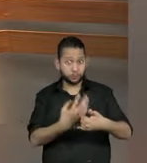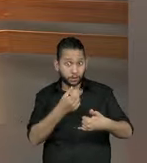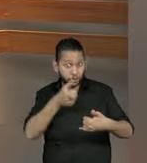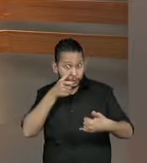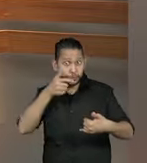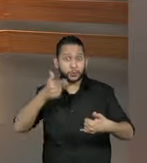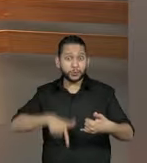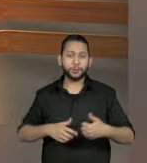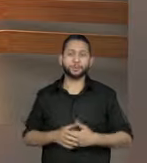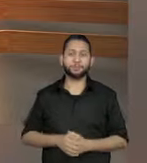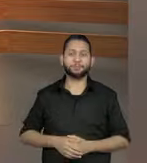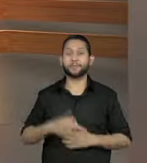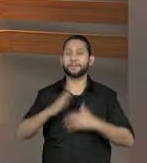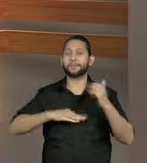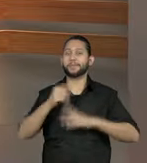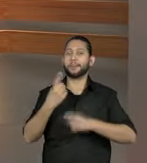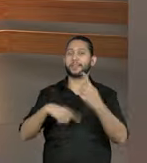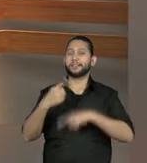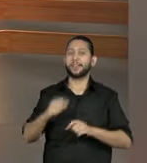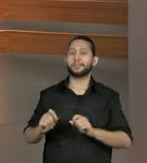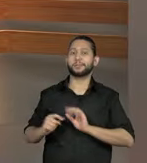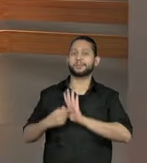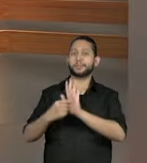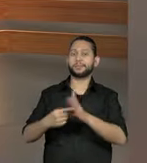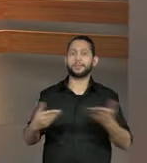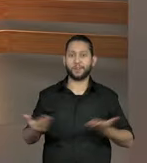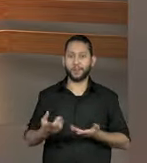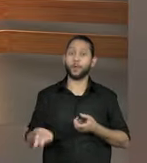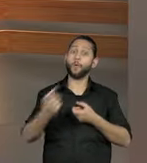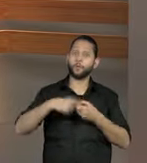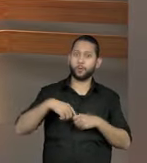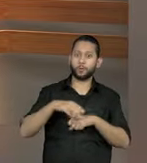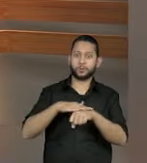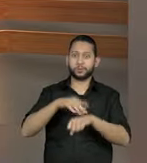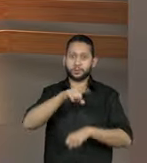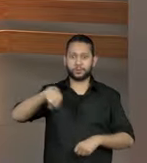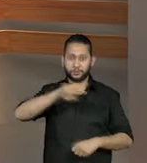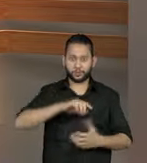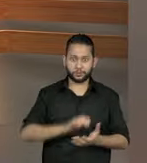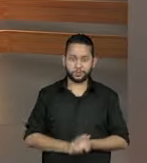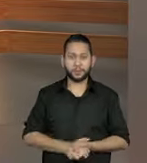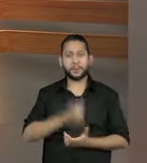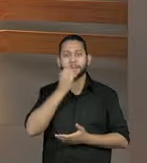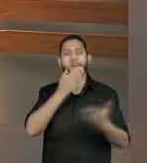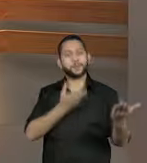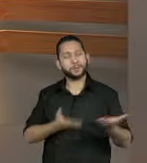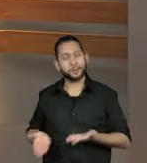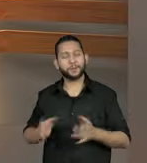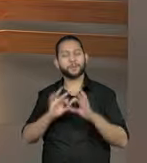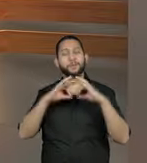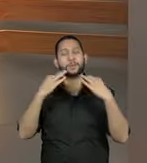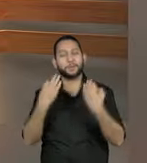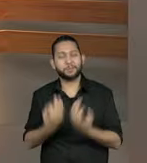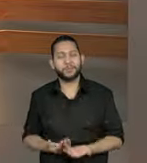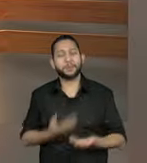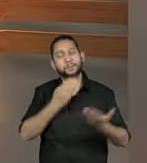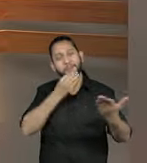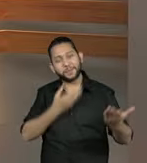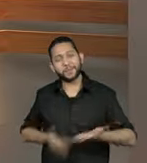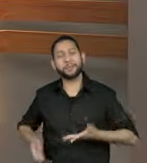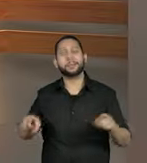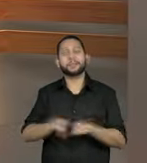colocar a habilidade na telinha e volto para falar com vocês. Ah, antes disso, quero dar as boas-vindas também aos pais, aos responsáveis e aos meus